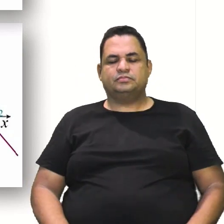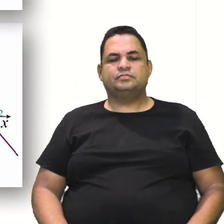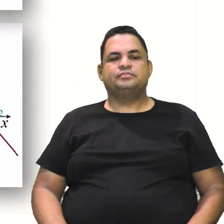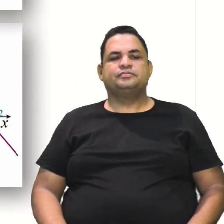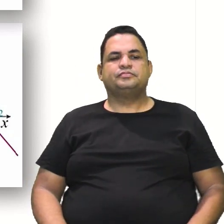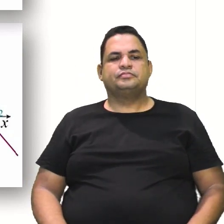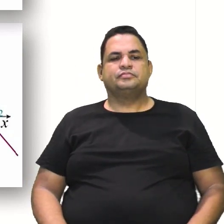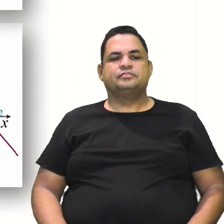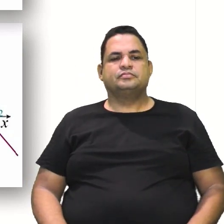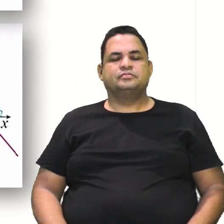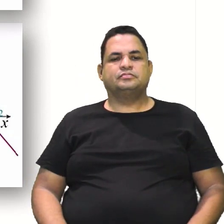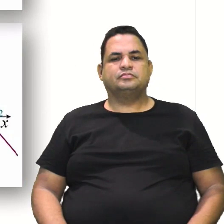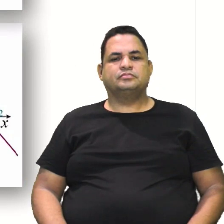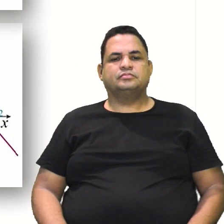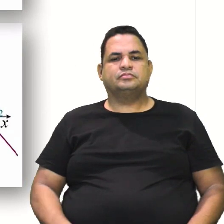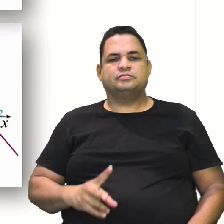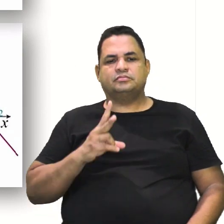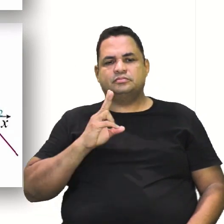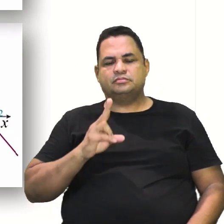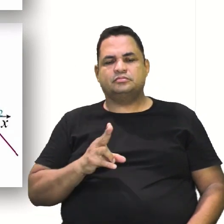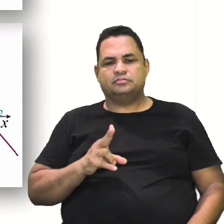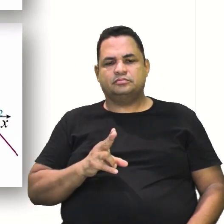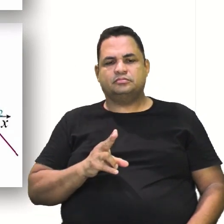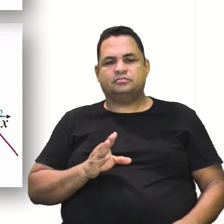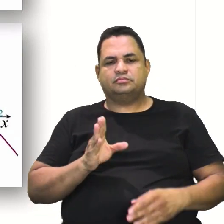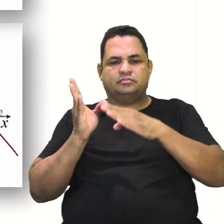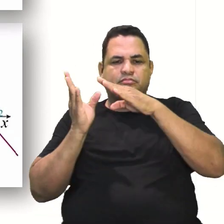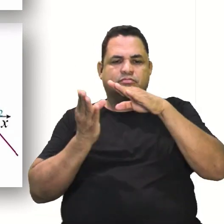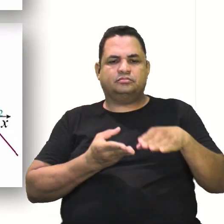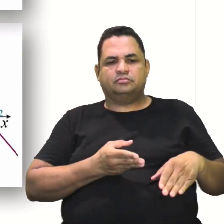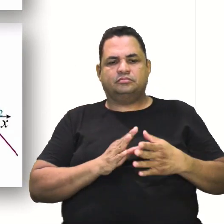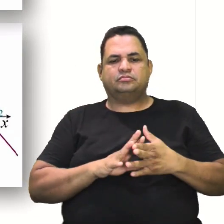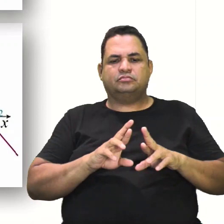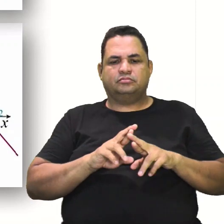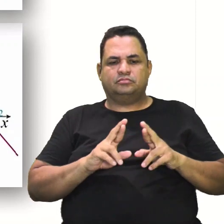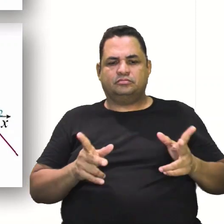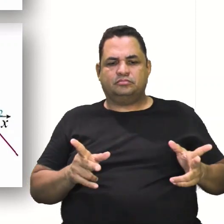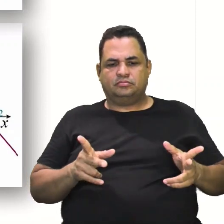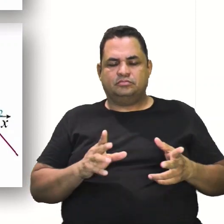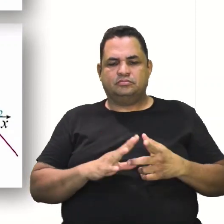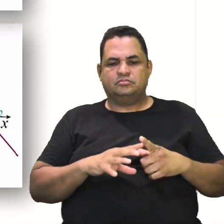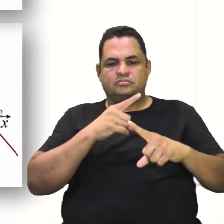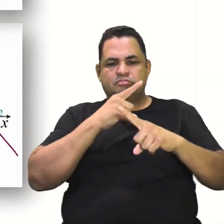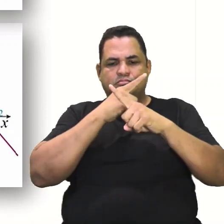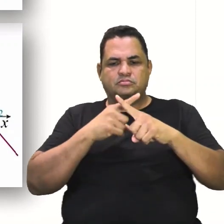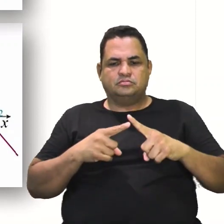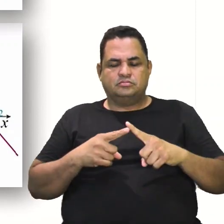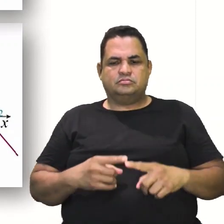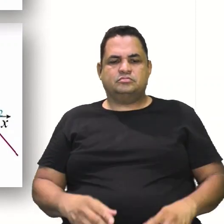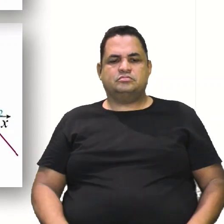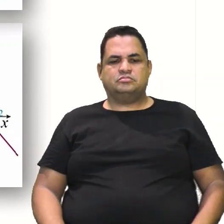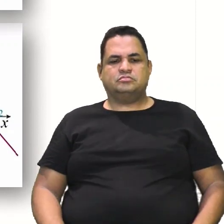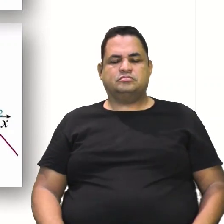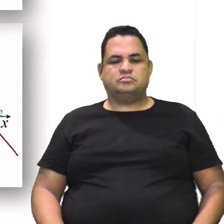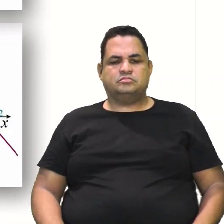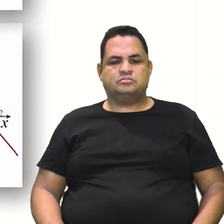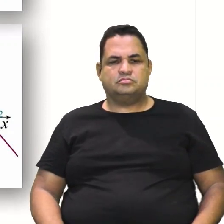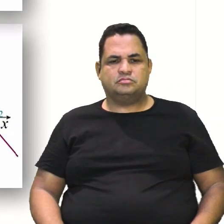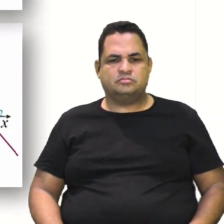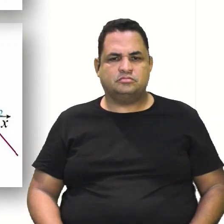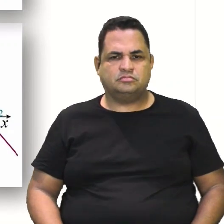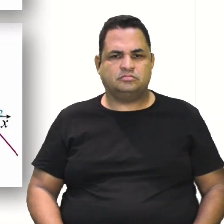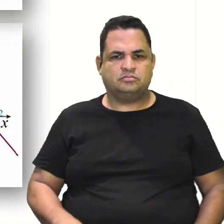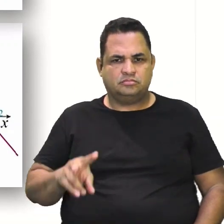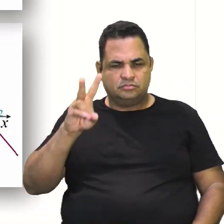Então, iguais, paralelas. Diferentes, concorrentes. Quem é esse m? Aquele coeficiente angular. Lembra que lá na função